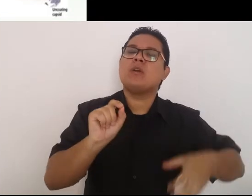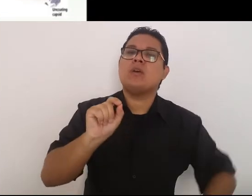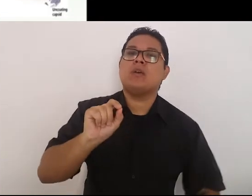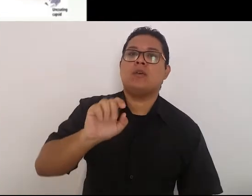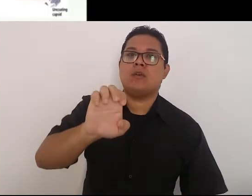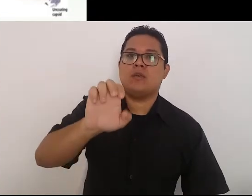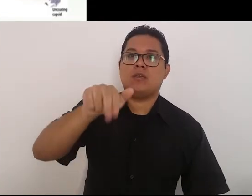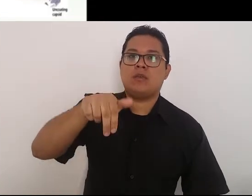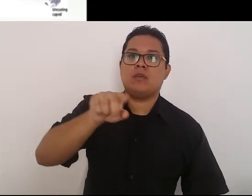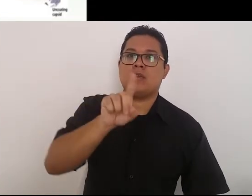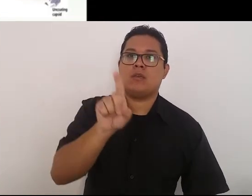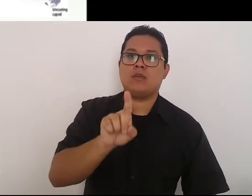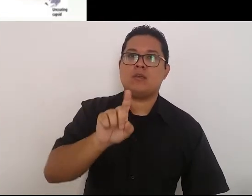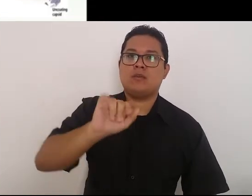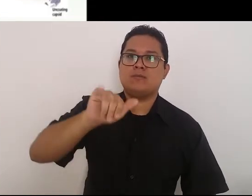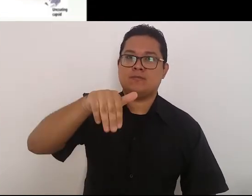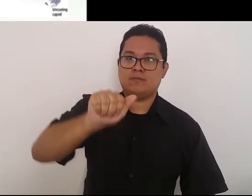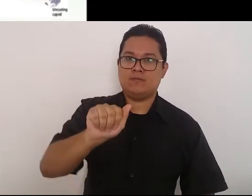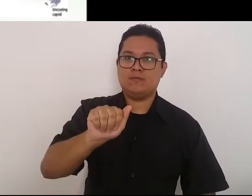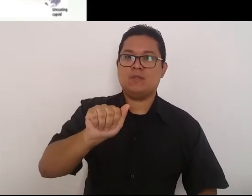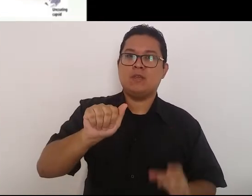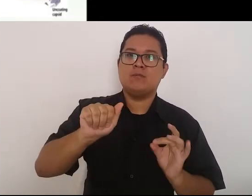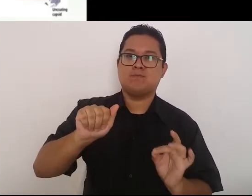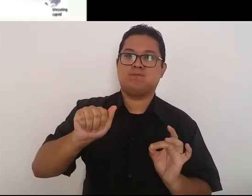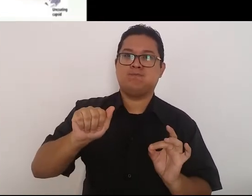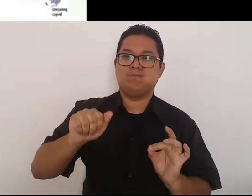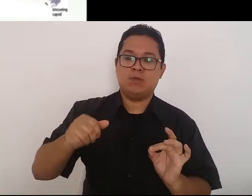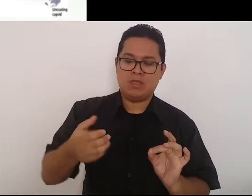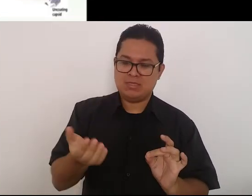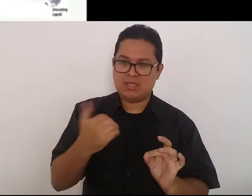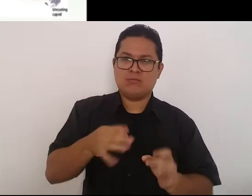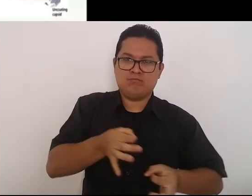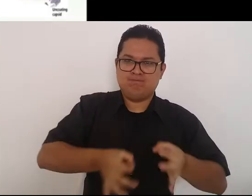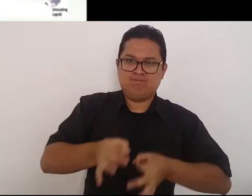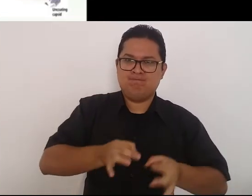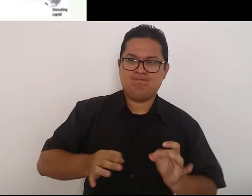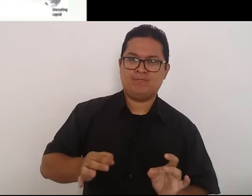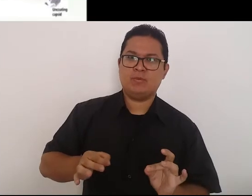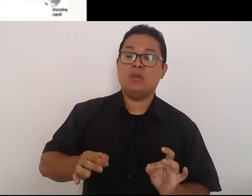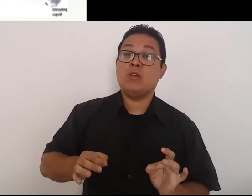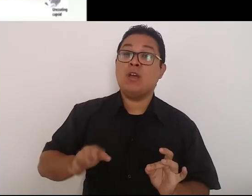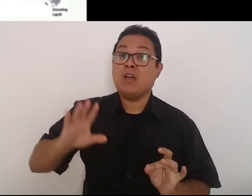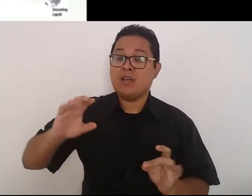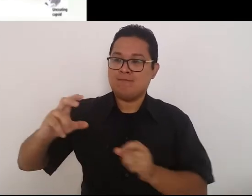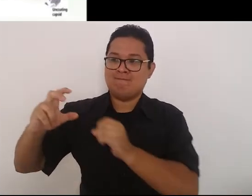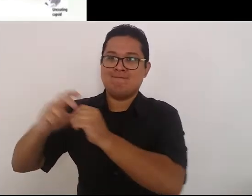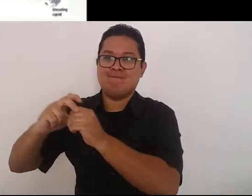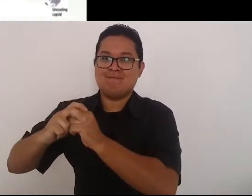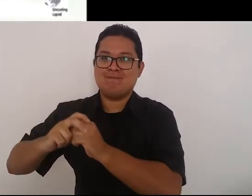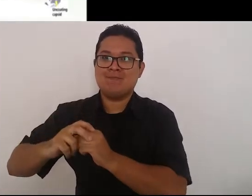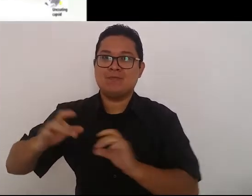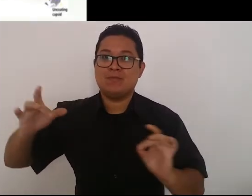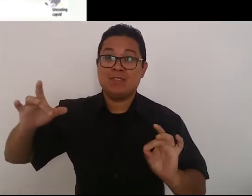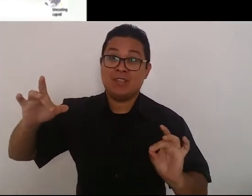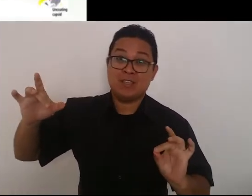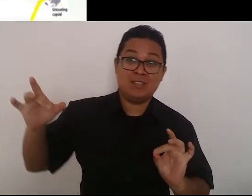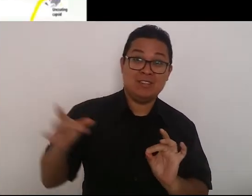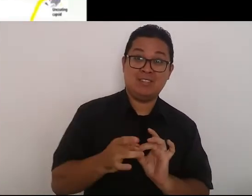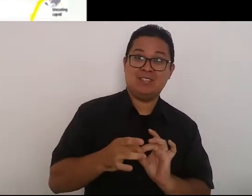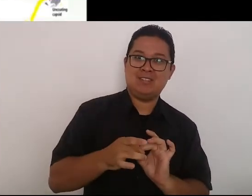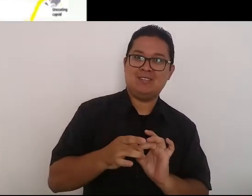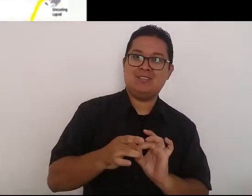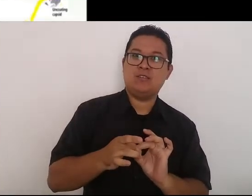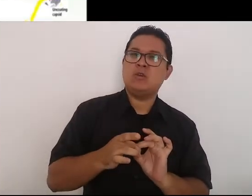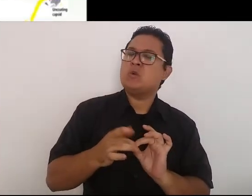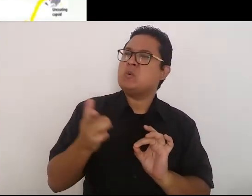encaixou, acontece isso aqui, ó. O vírus joga o material genético dele para